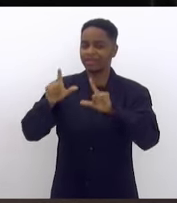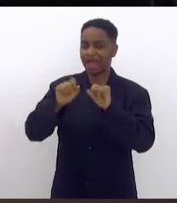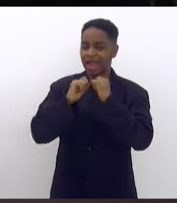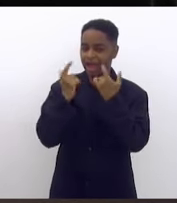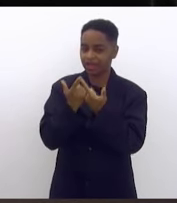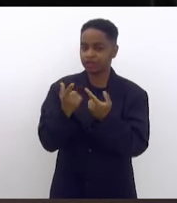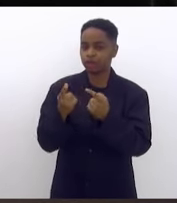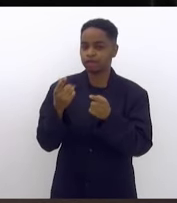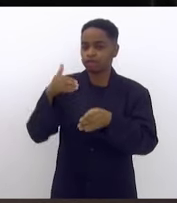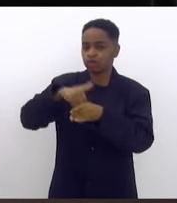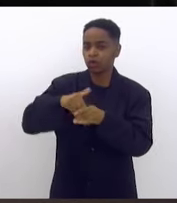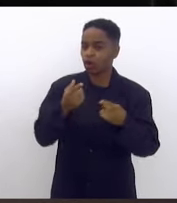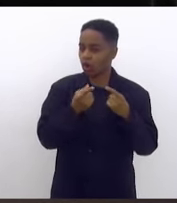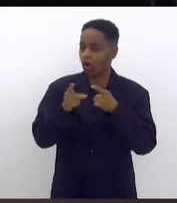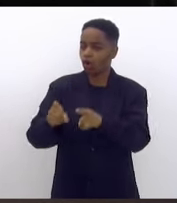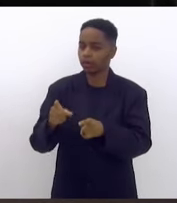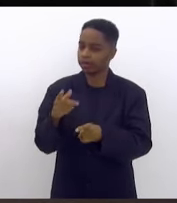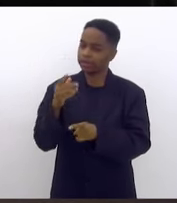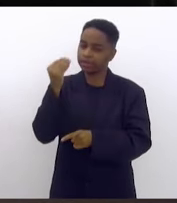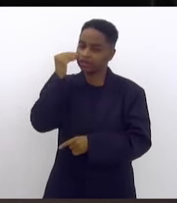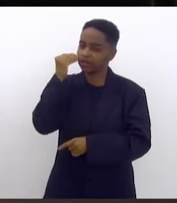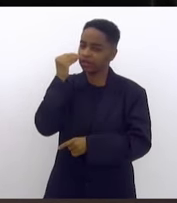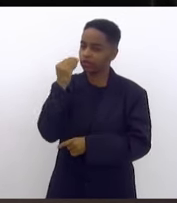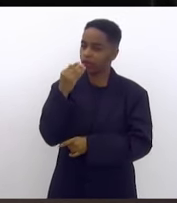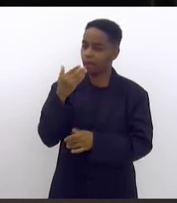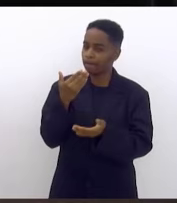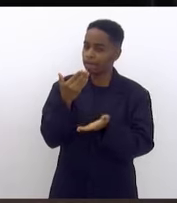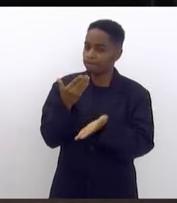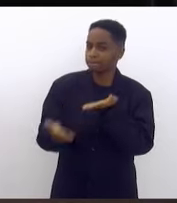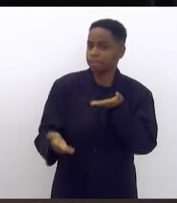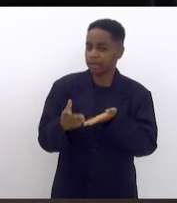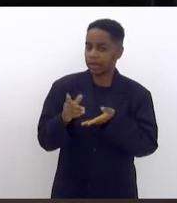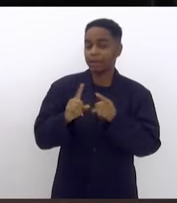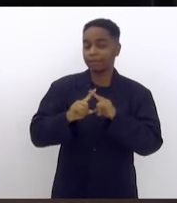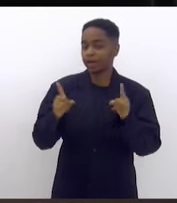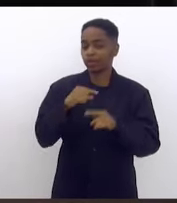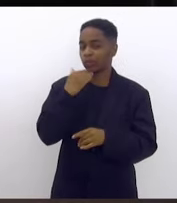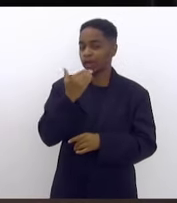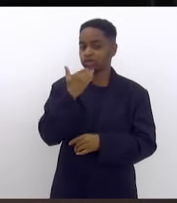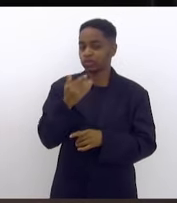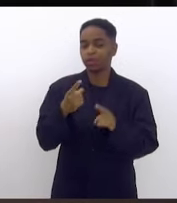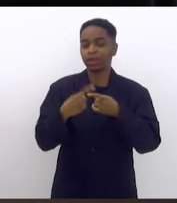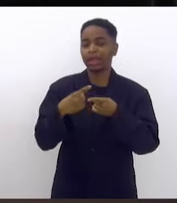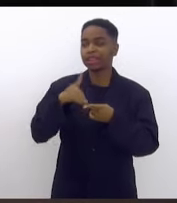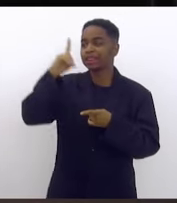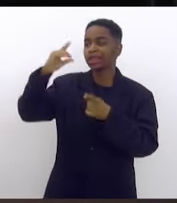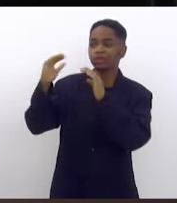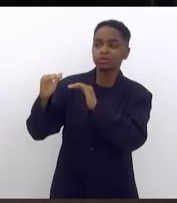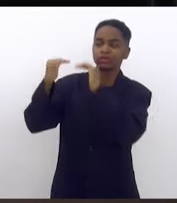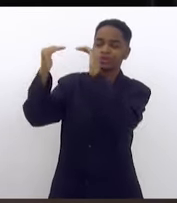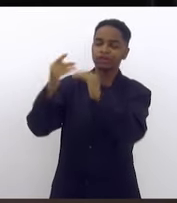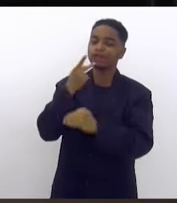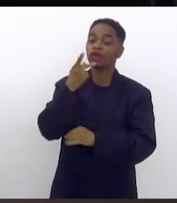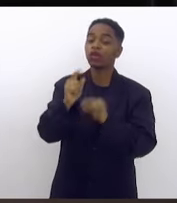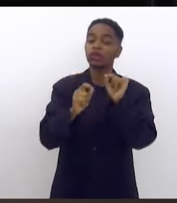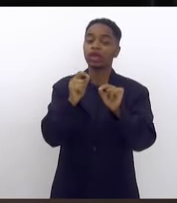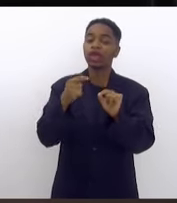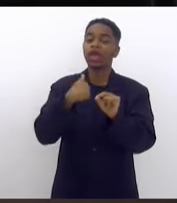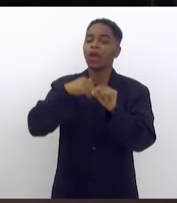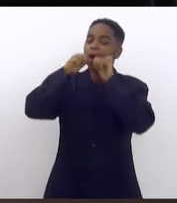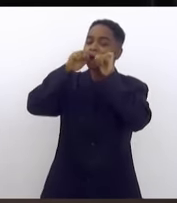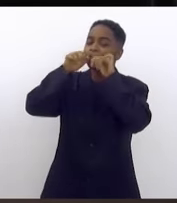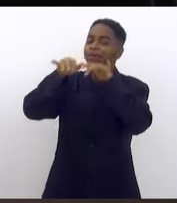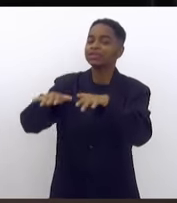Fluminense. Tu tentou secar, mas não adiantou. Porque, ó, Deus é maior. Foi lá e disse: não, a benção João de